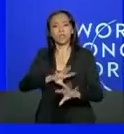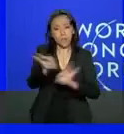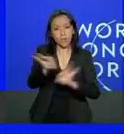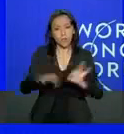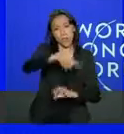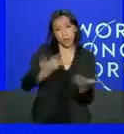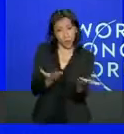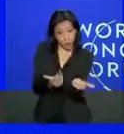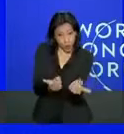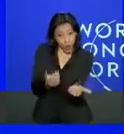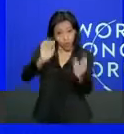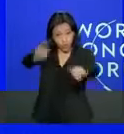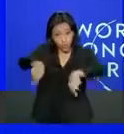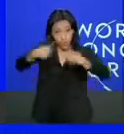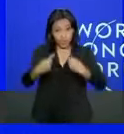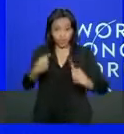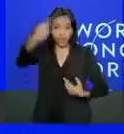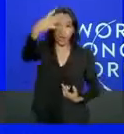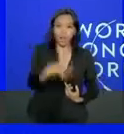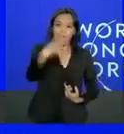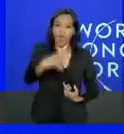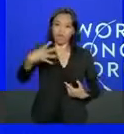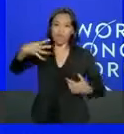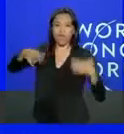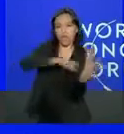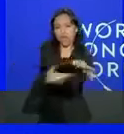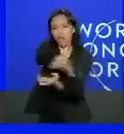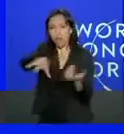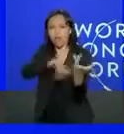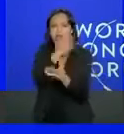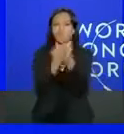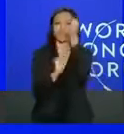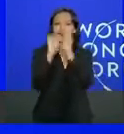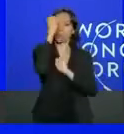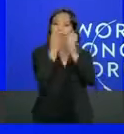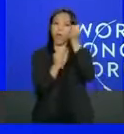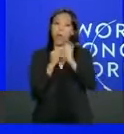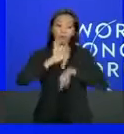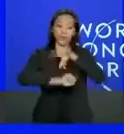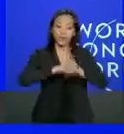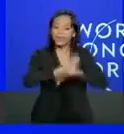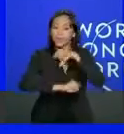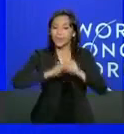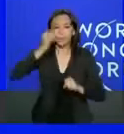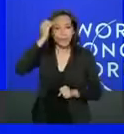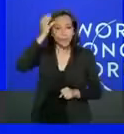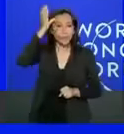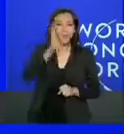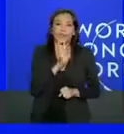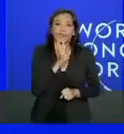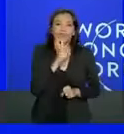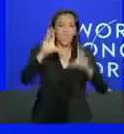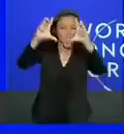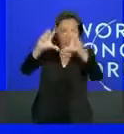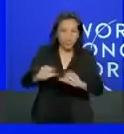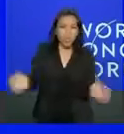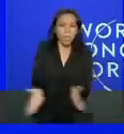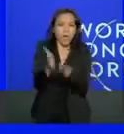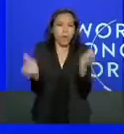para os desafios da quarta revolução industrial, buscando, pelo conhecimento, reduzir a pobreza e a